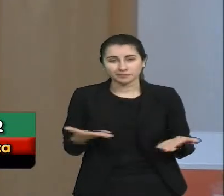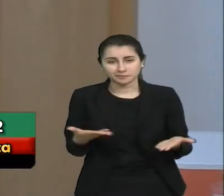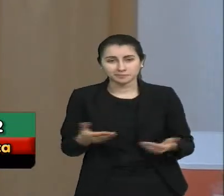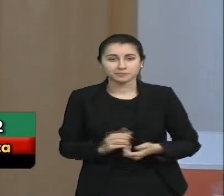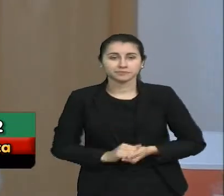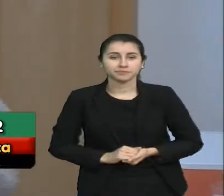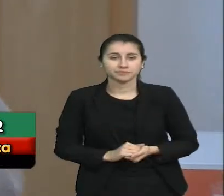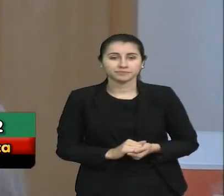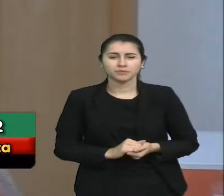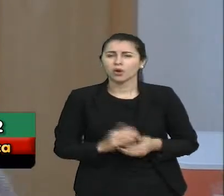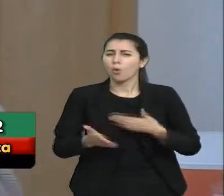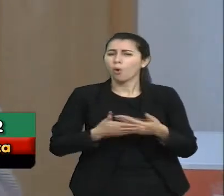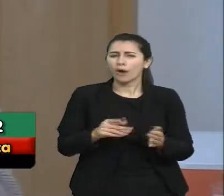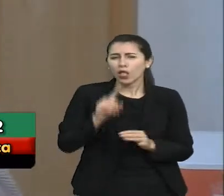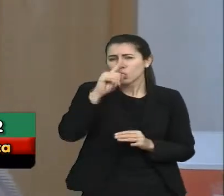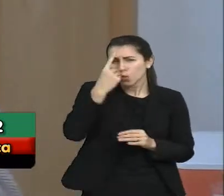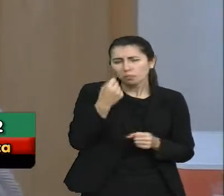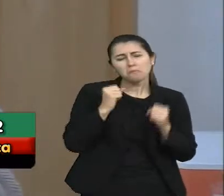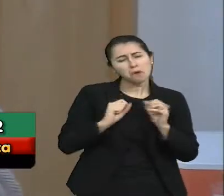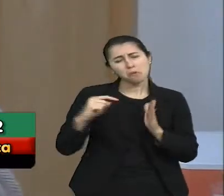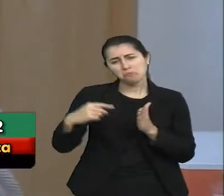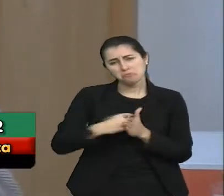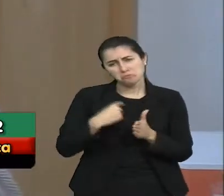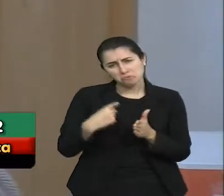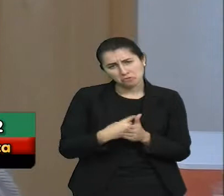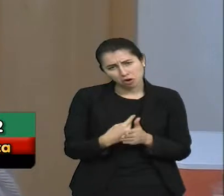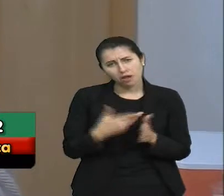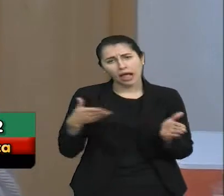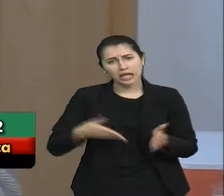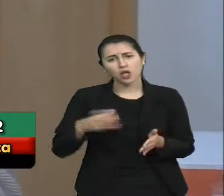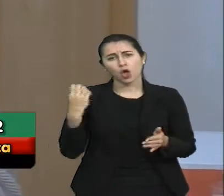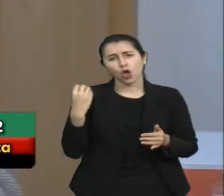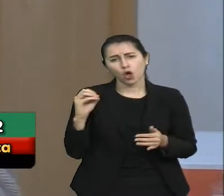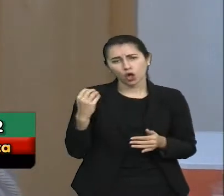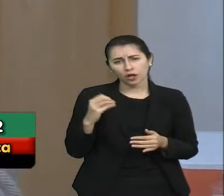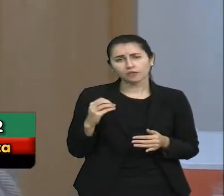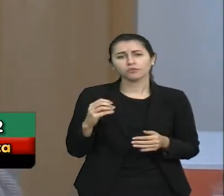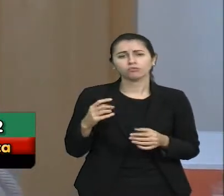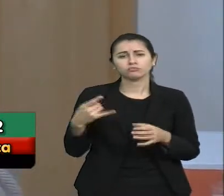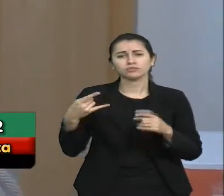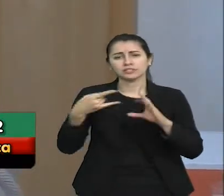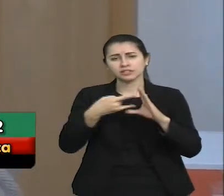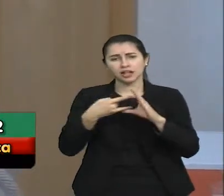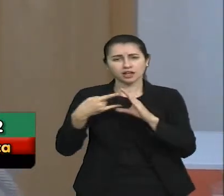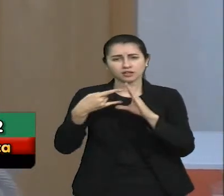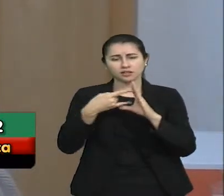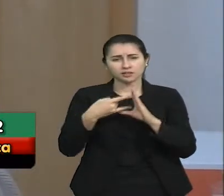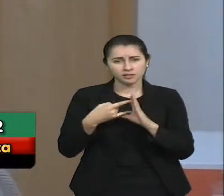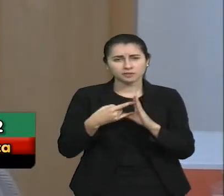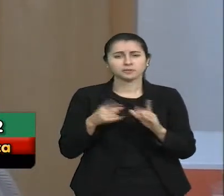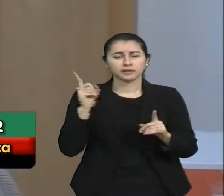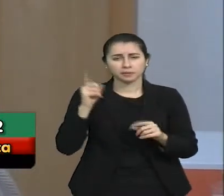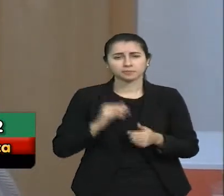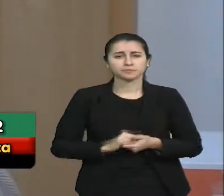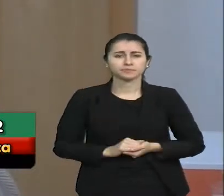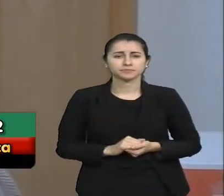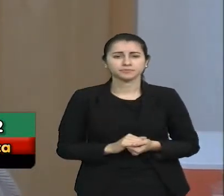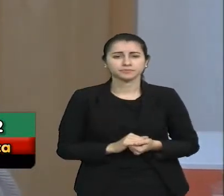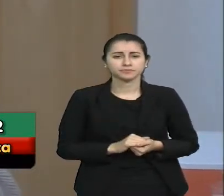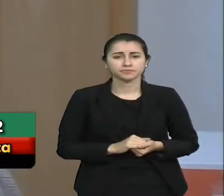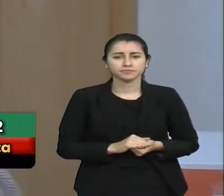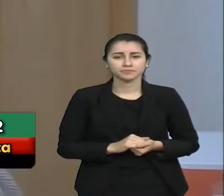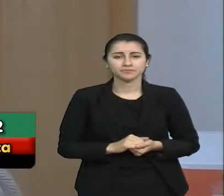qualquer dúvida, é só nos acompanhar, Cepirosasco no Instagram, e estamos na rua Salim Bechara,